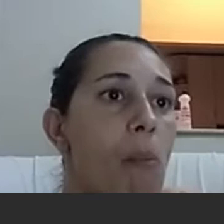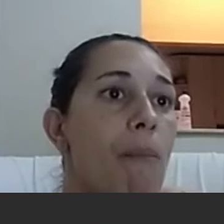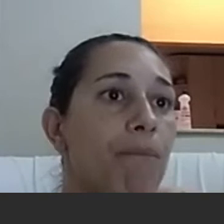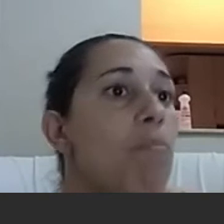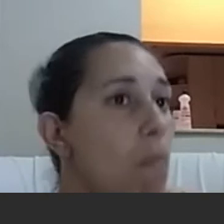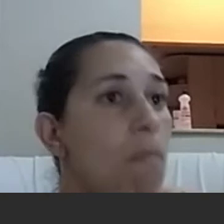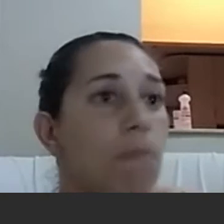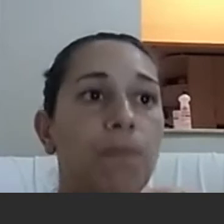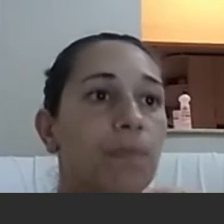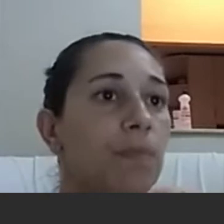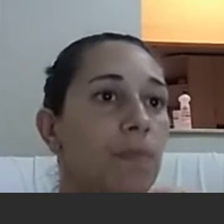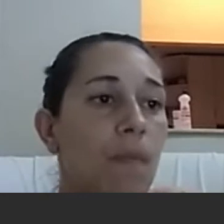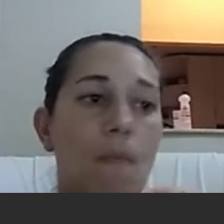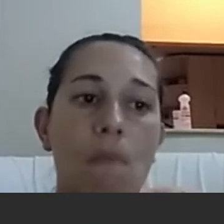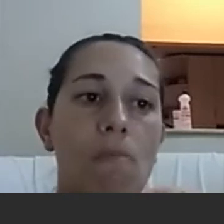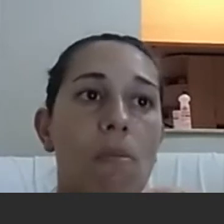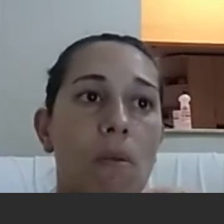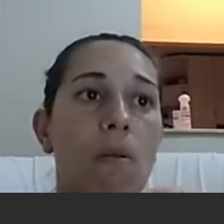Beleza, mano?